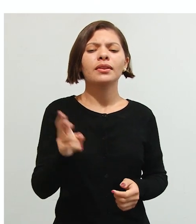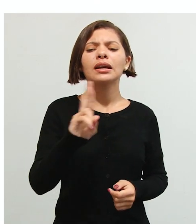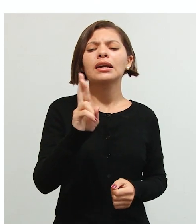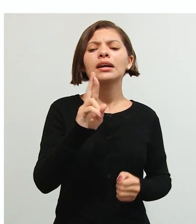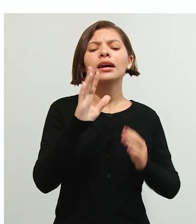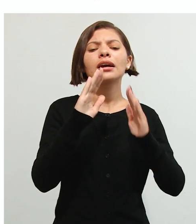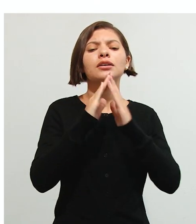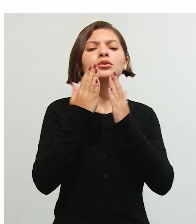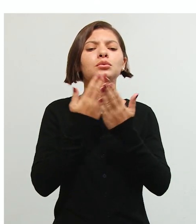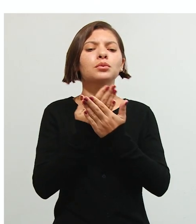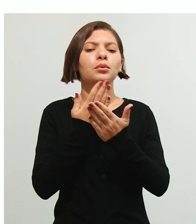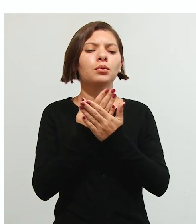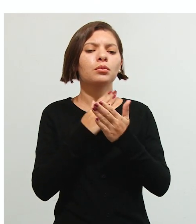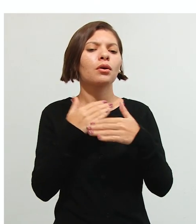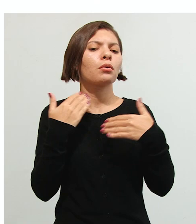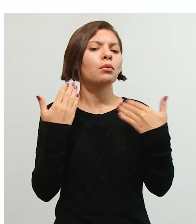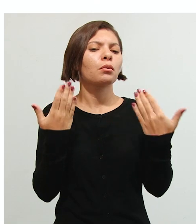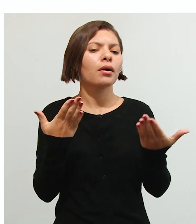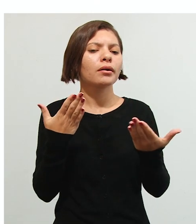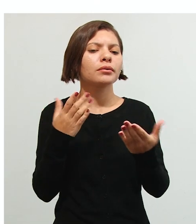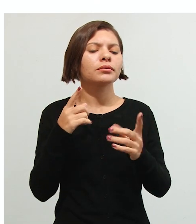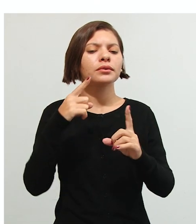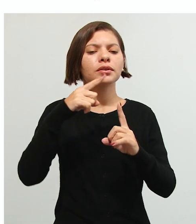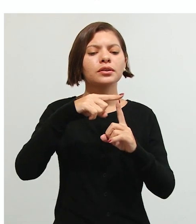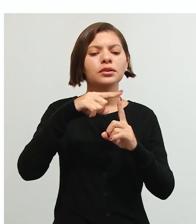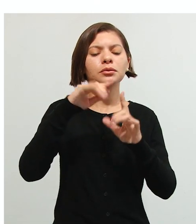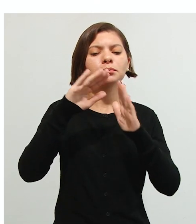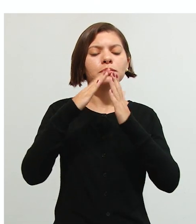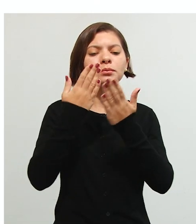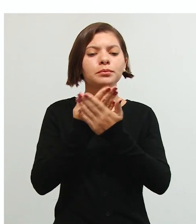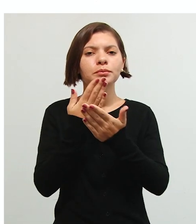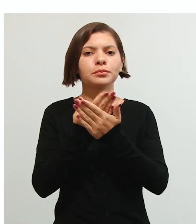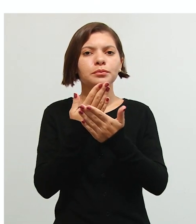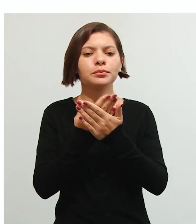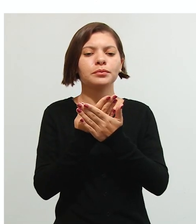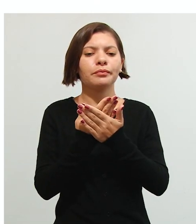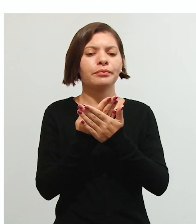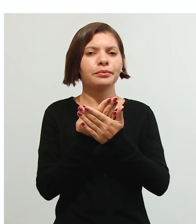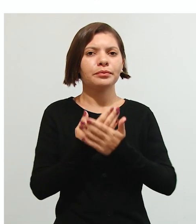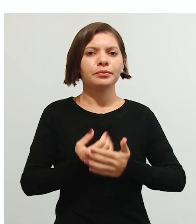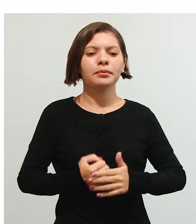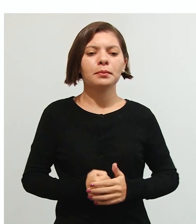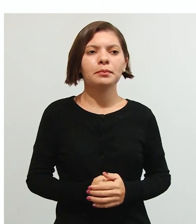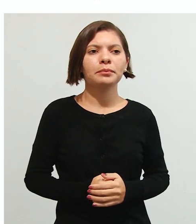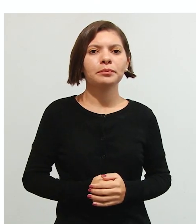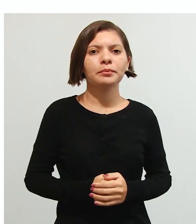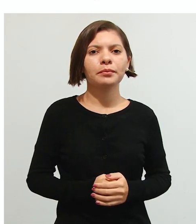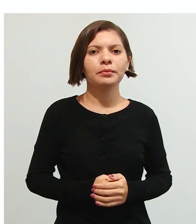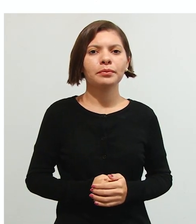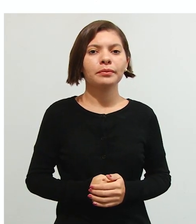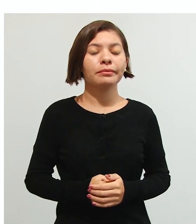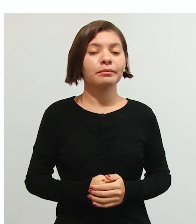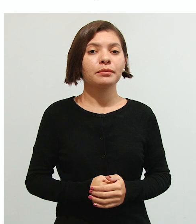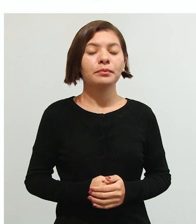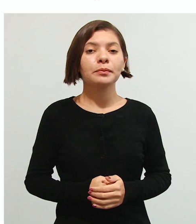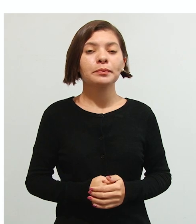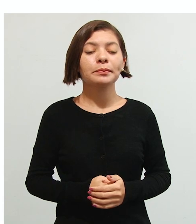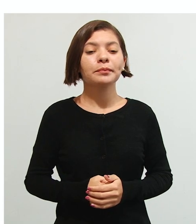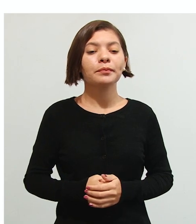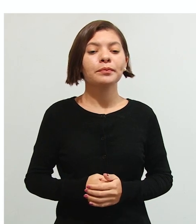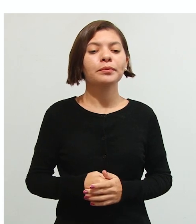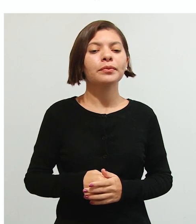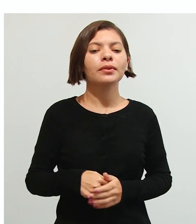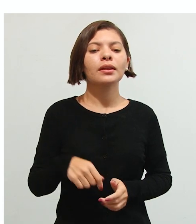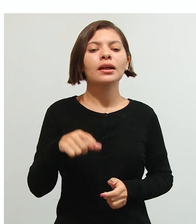quem é a escola, qual é a escola dessa criança, que tipo de escola essa escola existe para